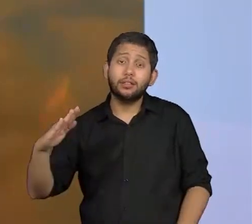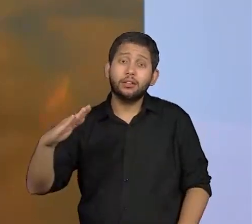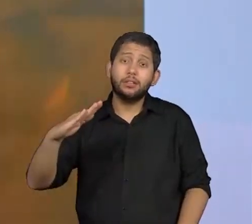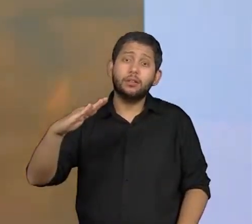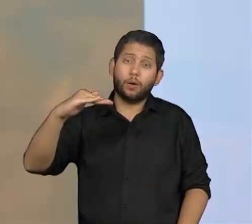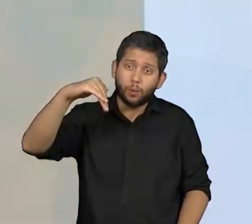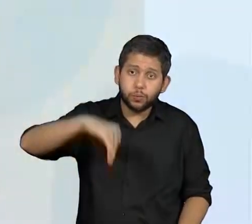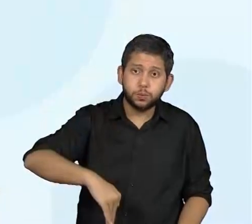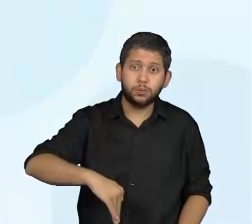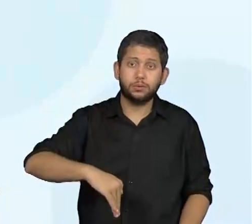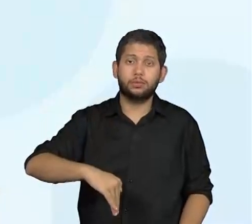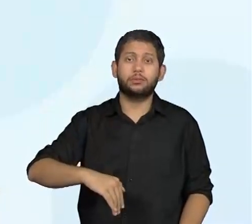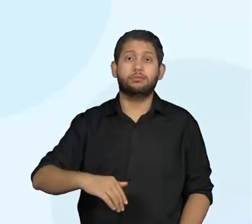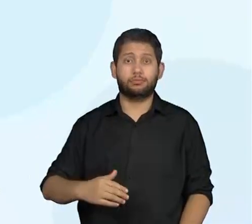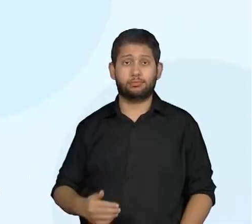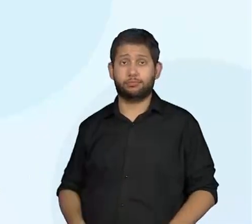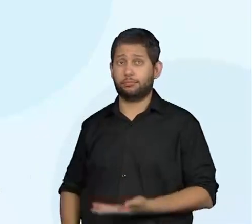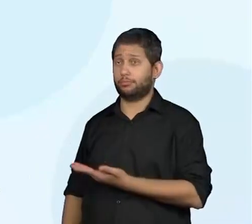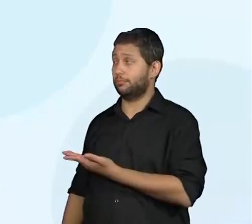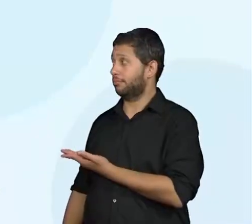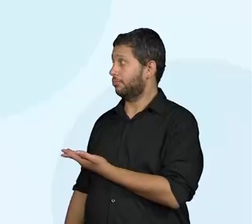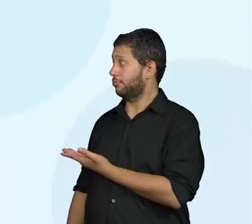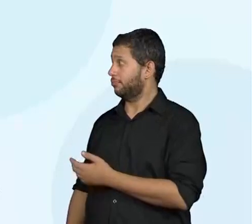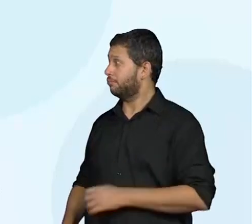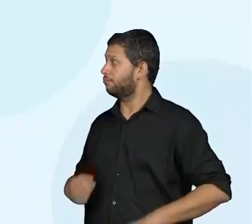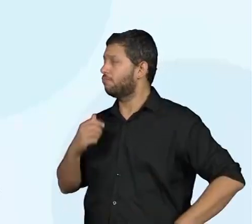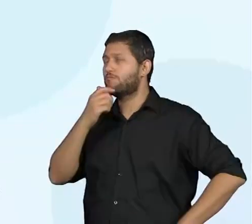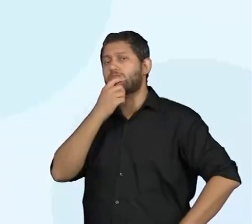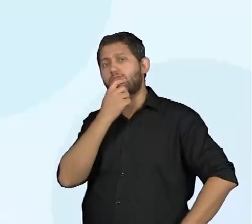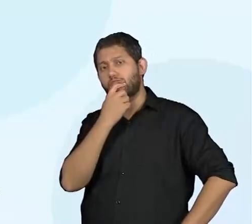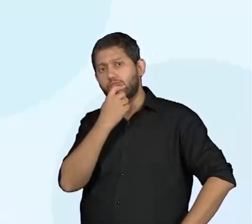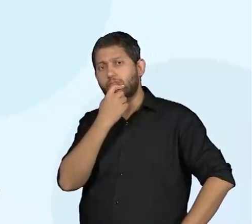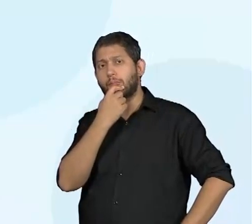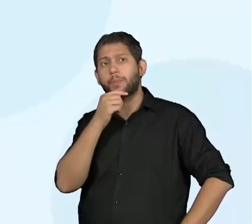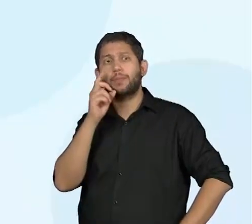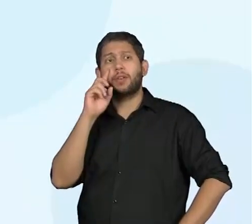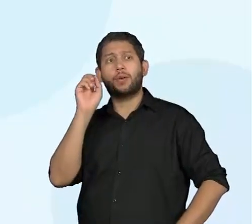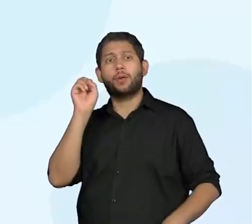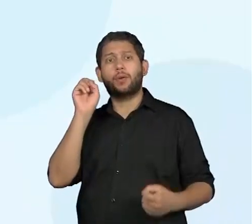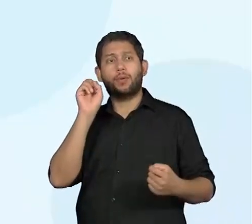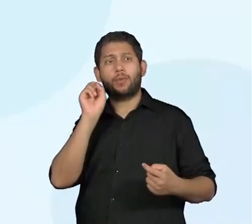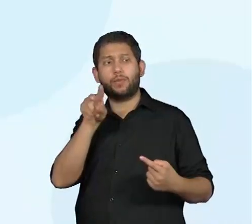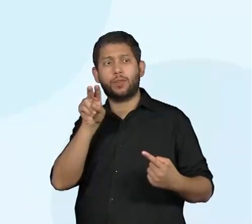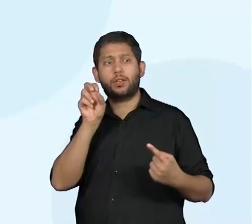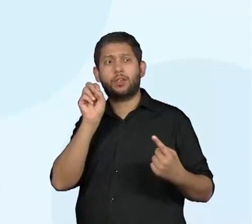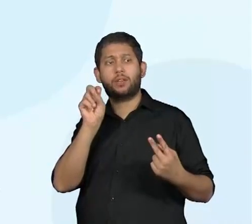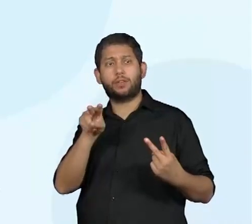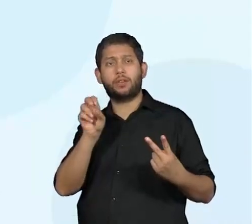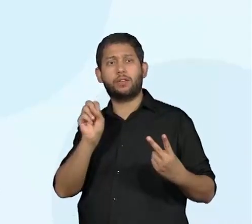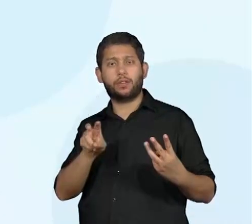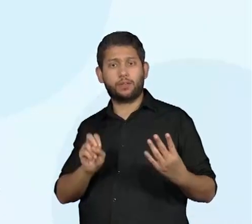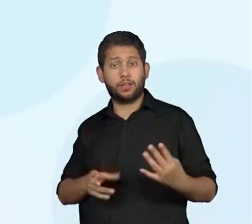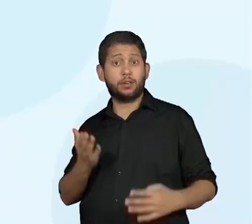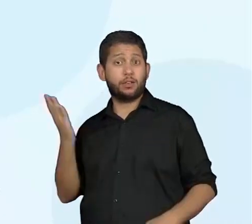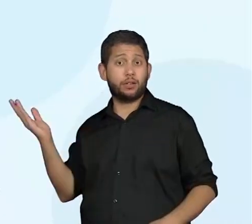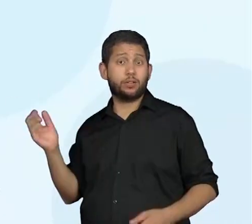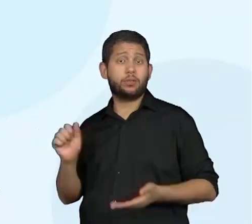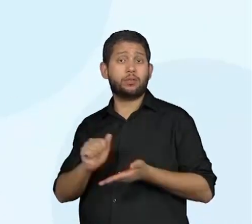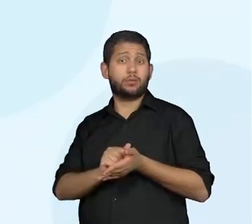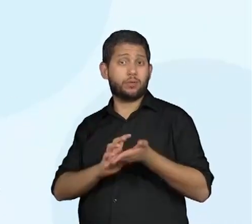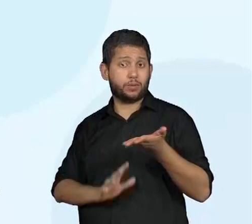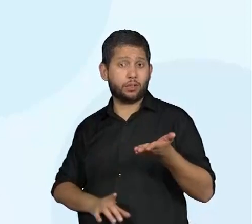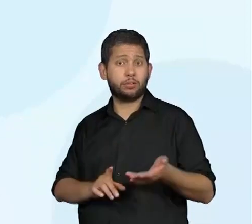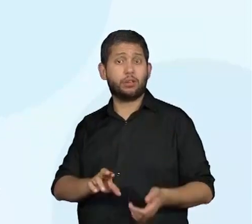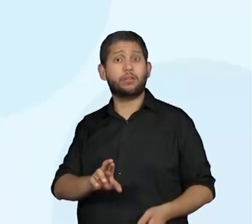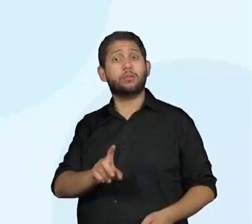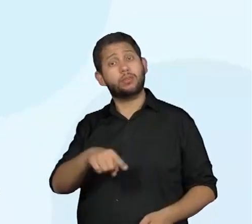Legal, professor. Consegui entender aqui. Vamos aqui aproximar. Vou deixar um exercício para vocês fazerem em